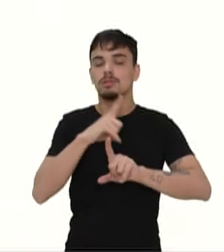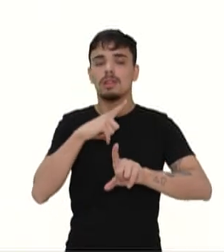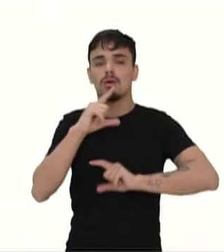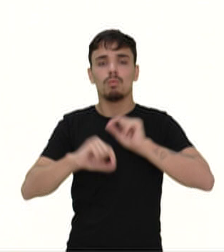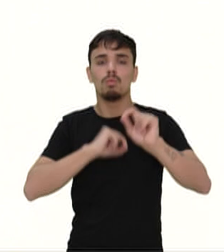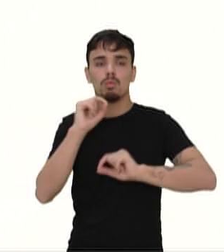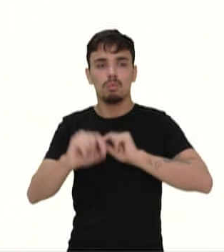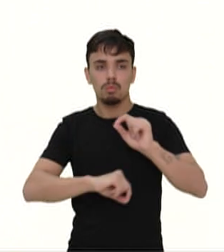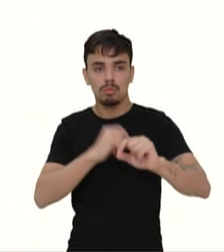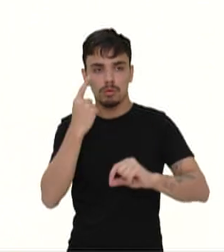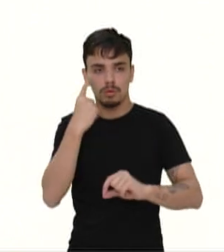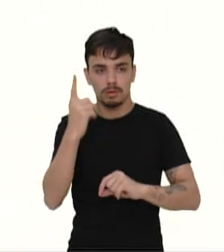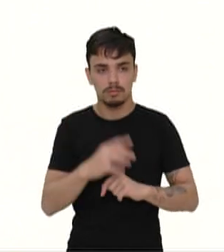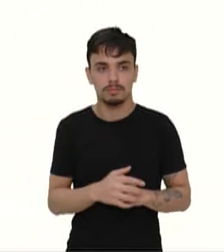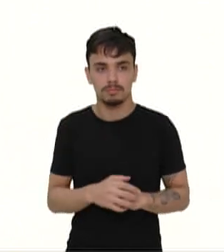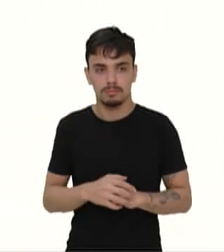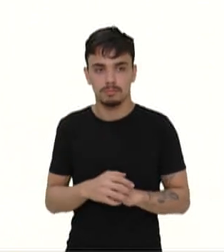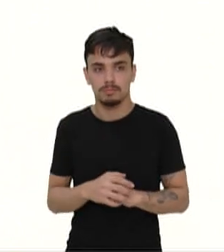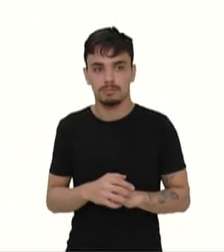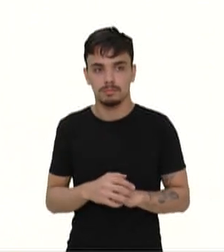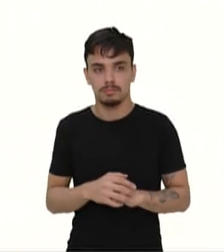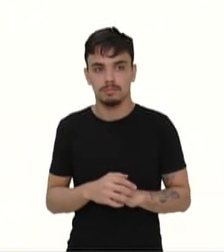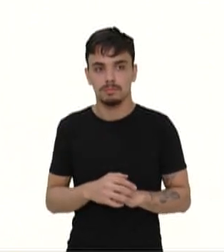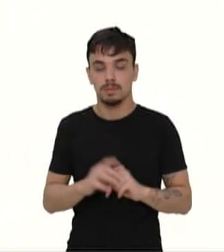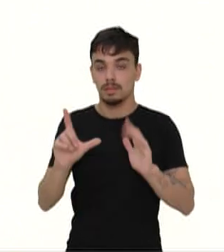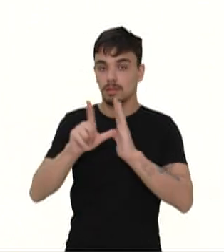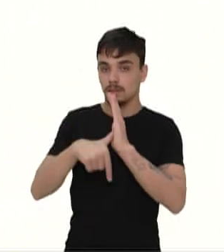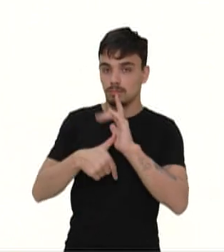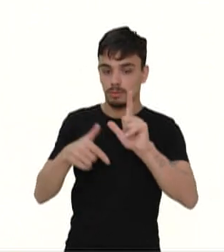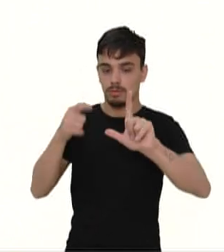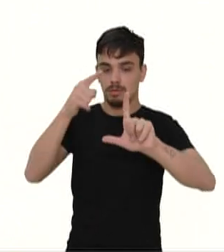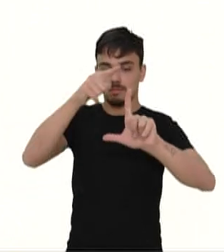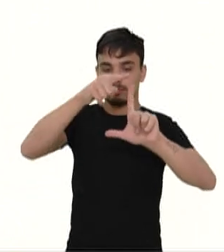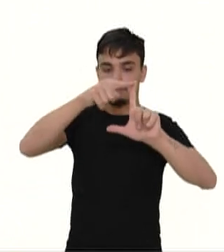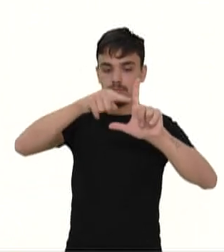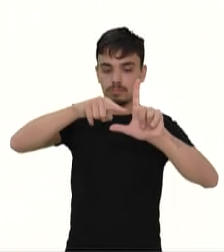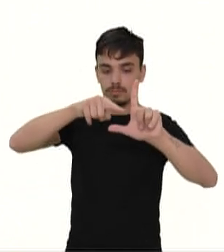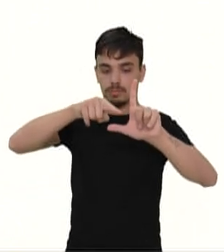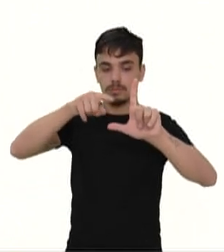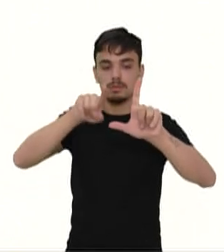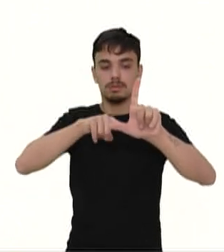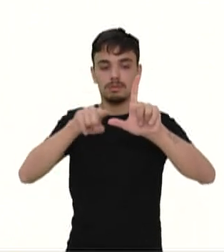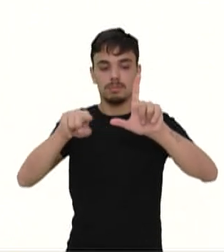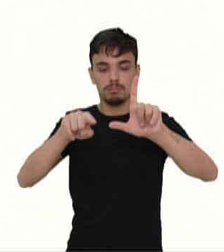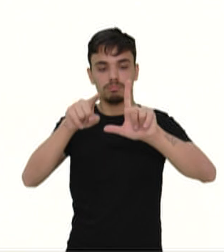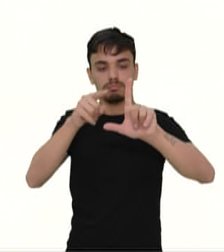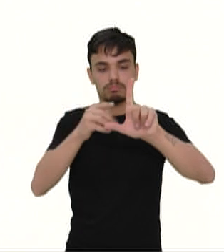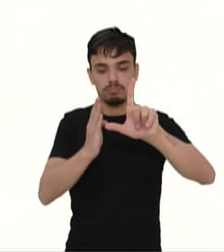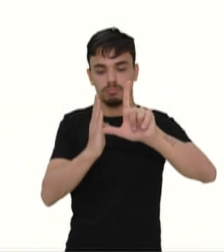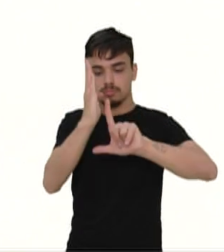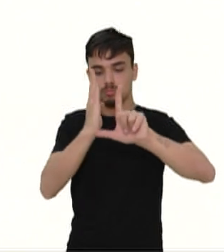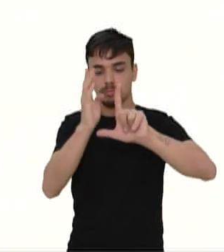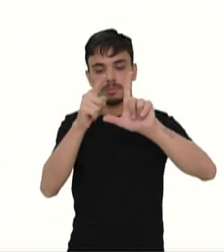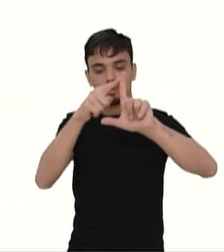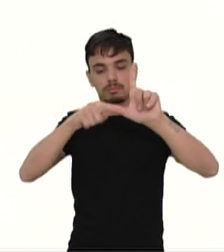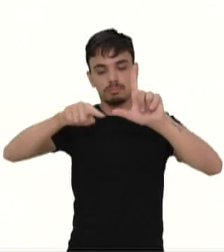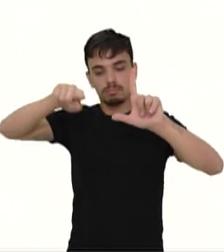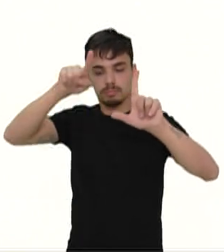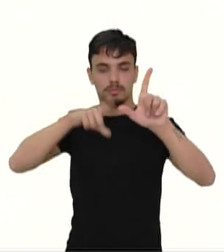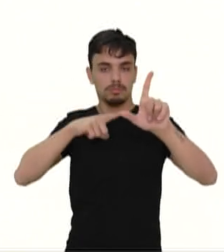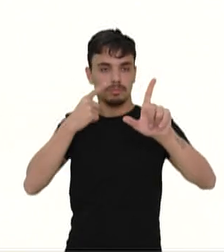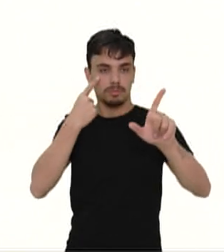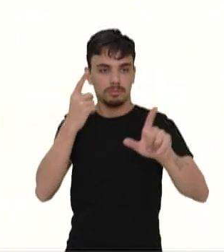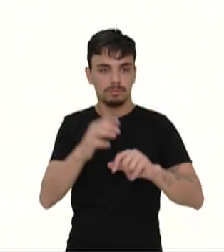está decrescente e após o eixo de simetria, o meu gráfico é crescente. Beleza? Isso